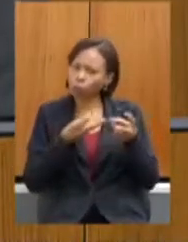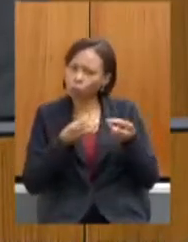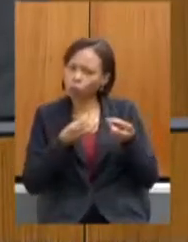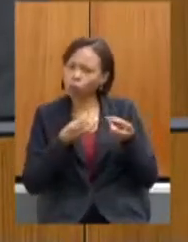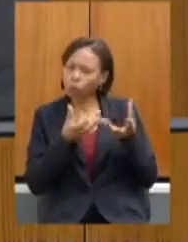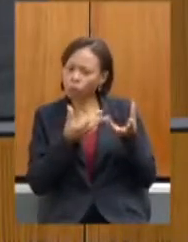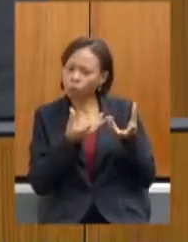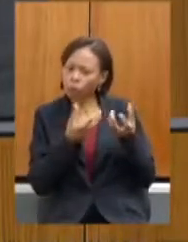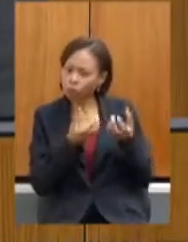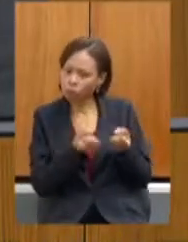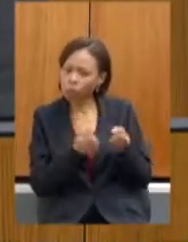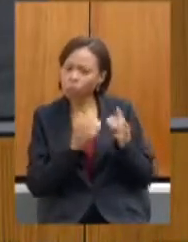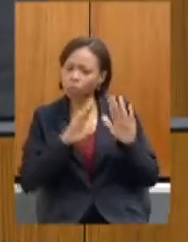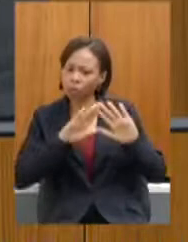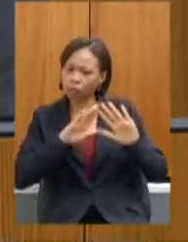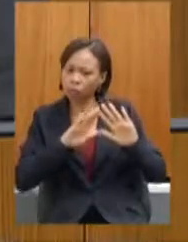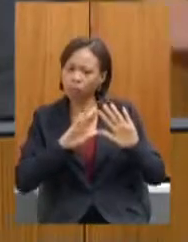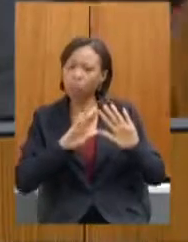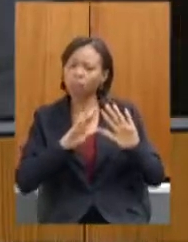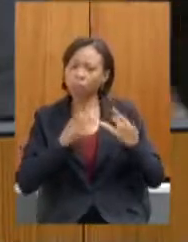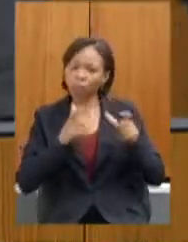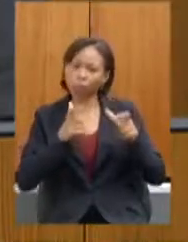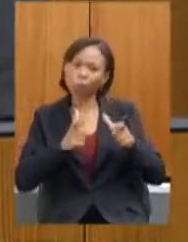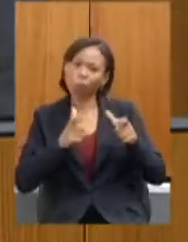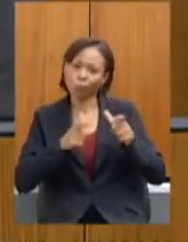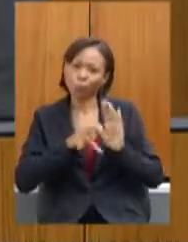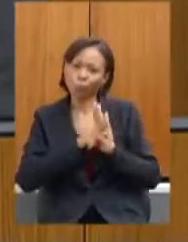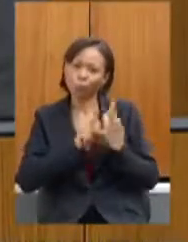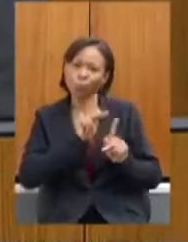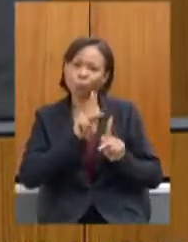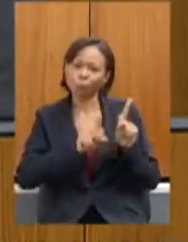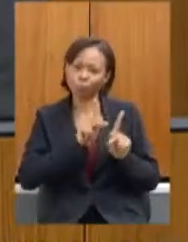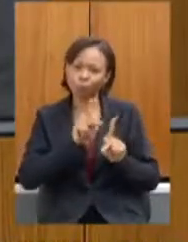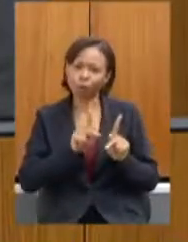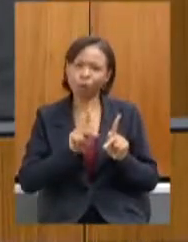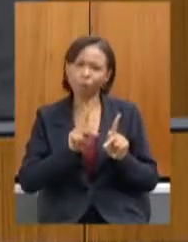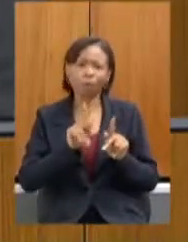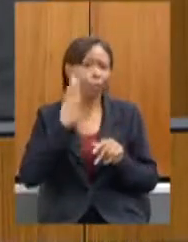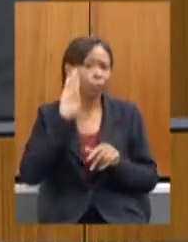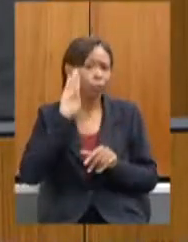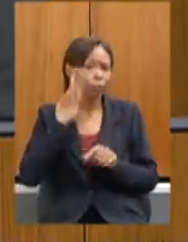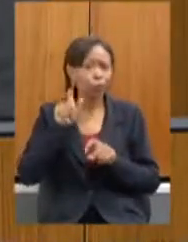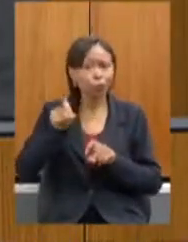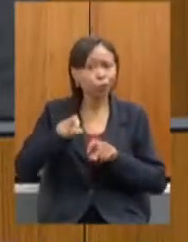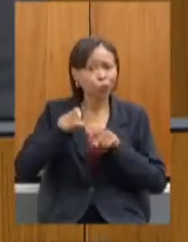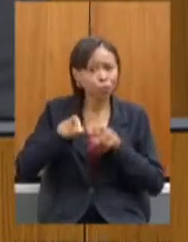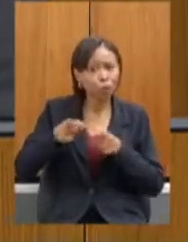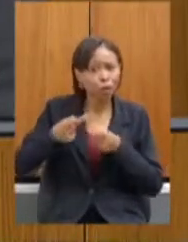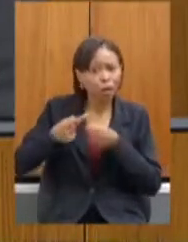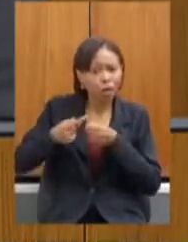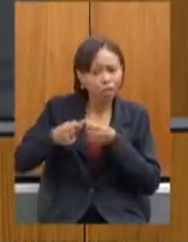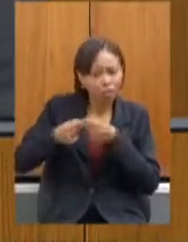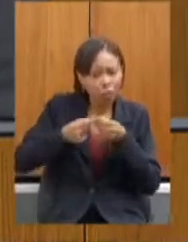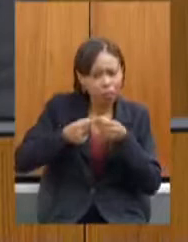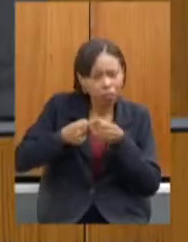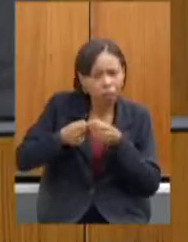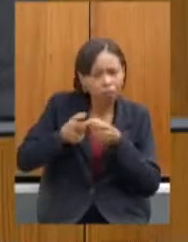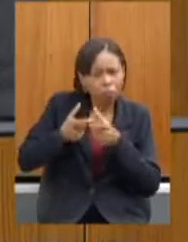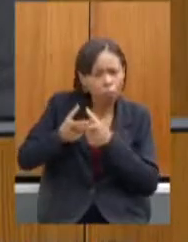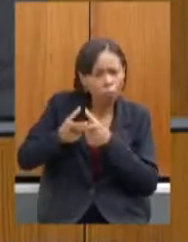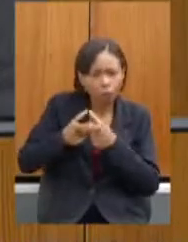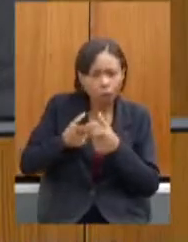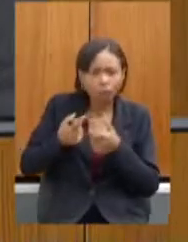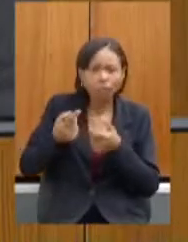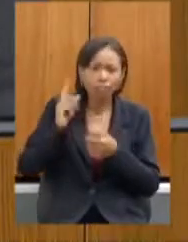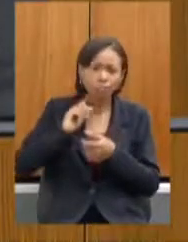que temos a oportunidade de trazer não é principalmente do interior de Minas Gerais é a